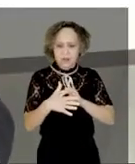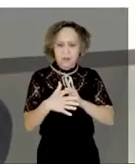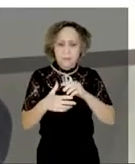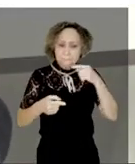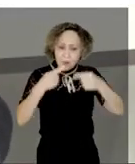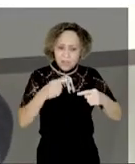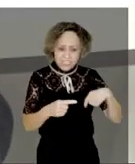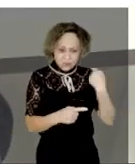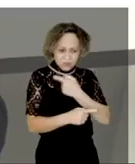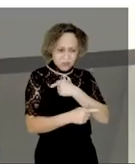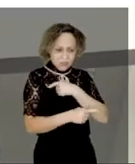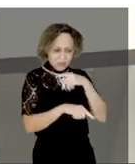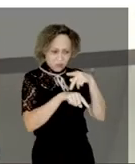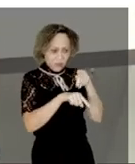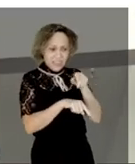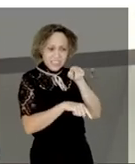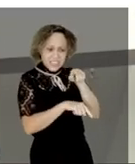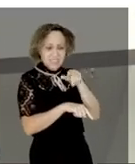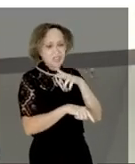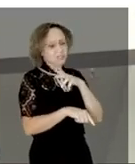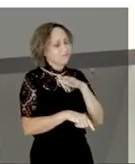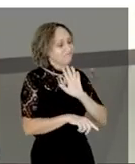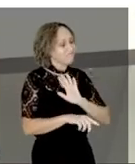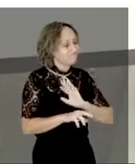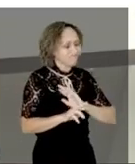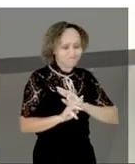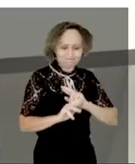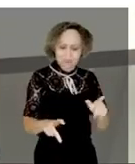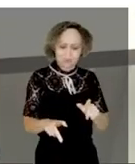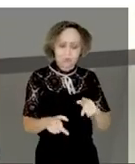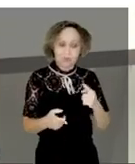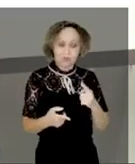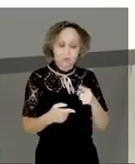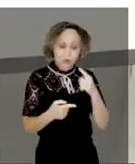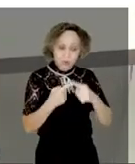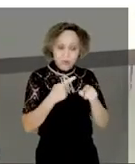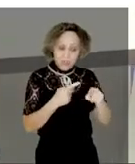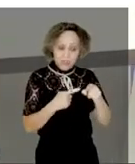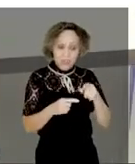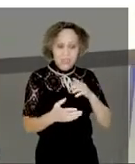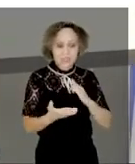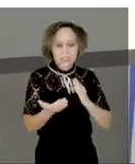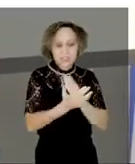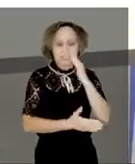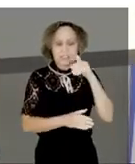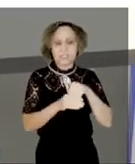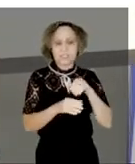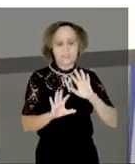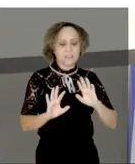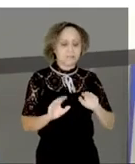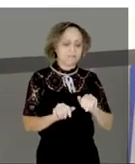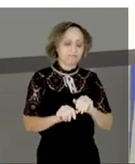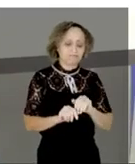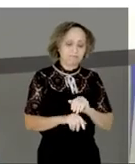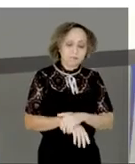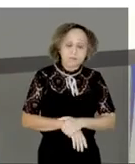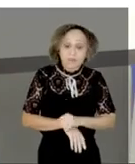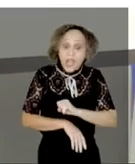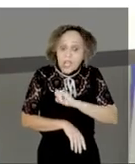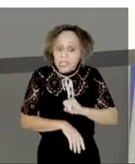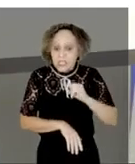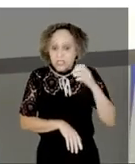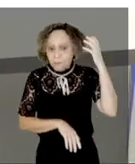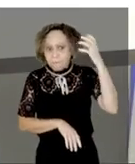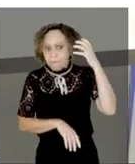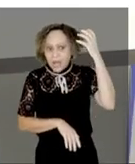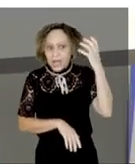conosco, lutando pela democracia que queremos. Portanto, nessa noite